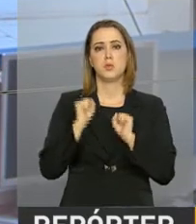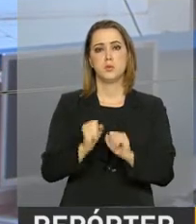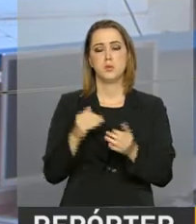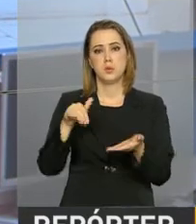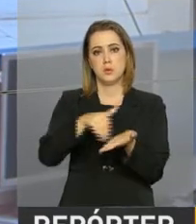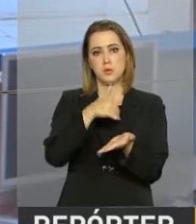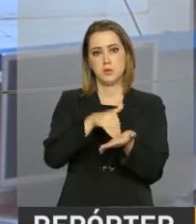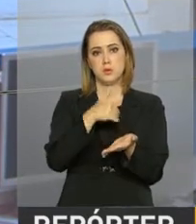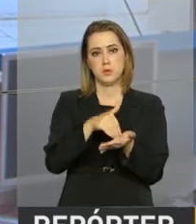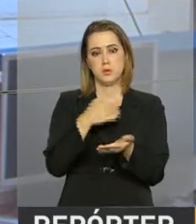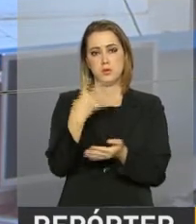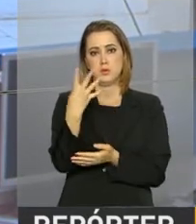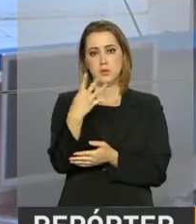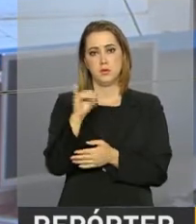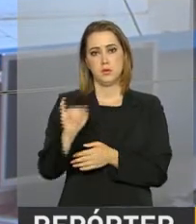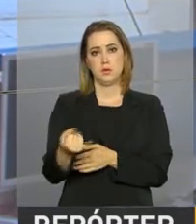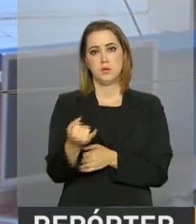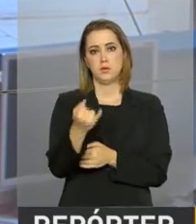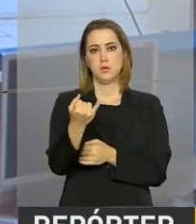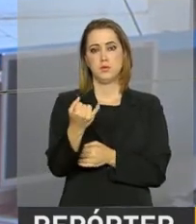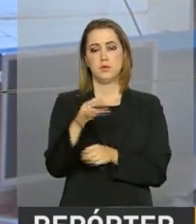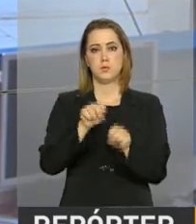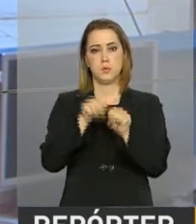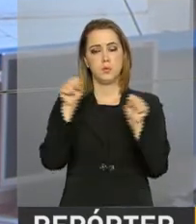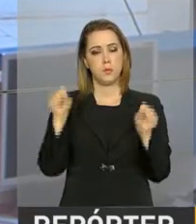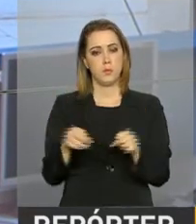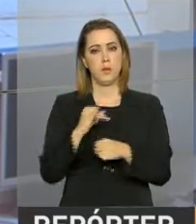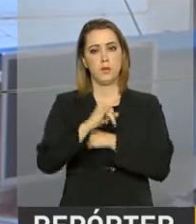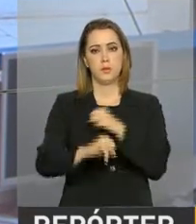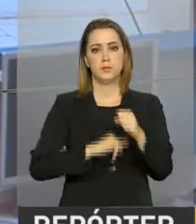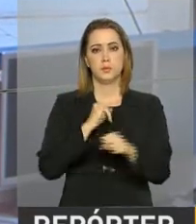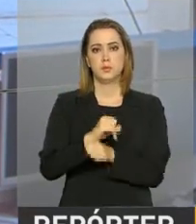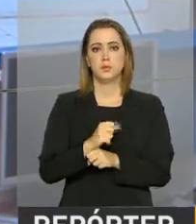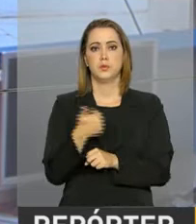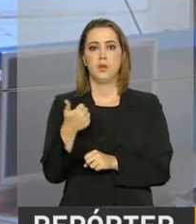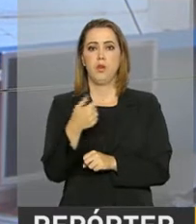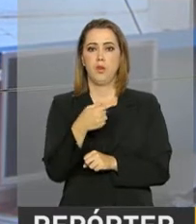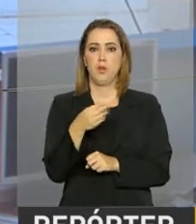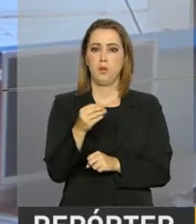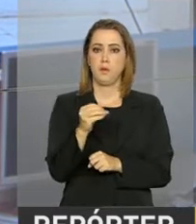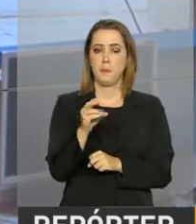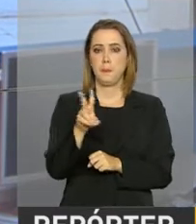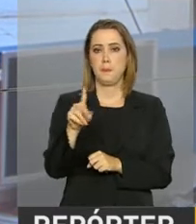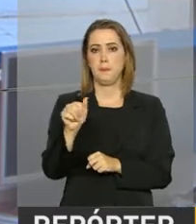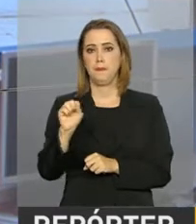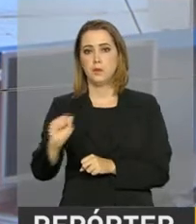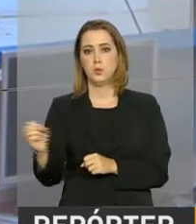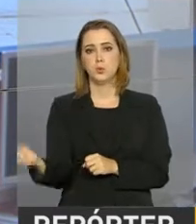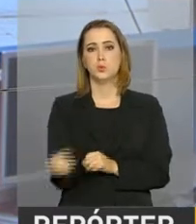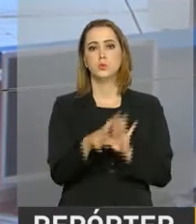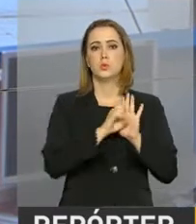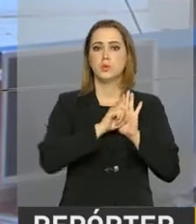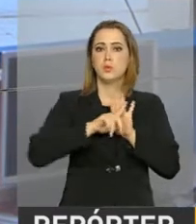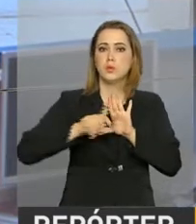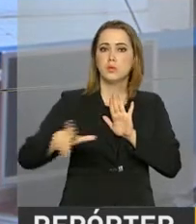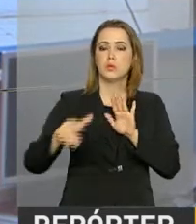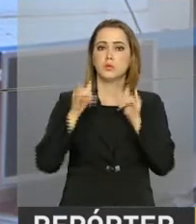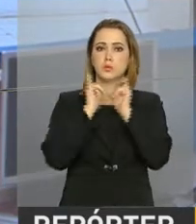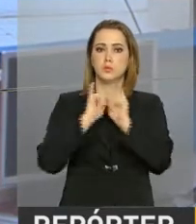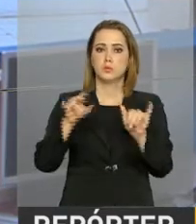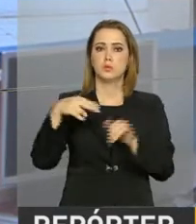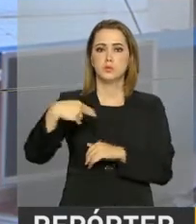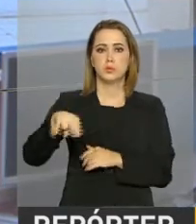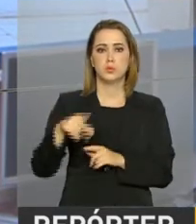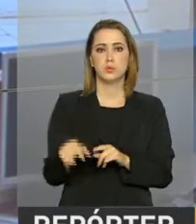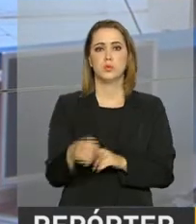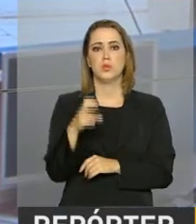por meio do site do programa os profissionais vão concorrer a cerca de 1200 vagas do novo edital lançado em novembro distribuídas